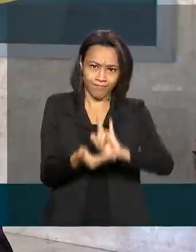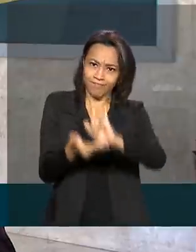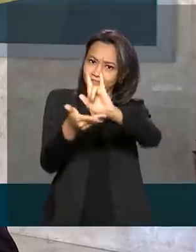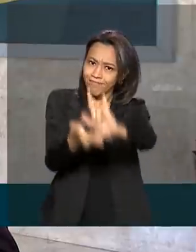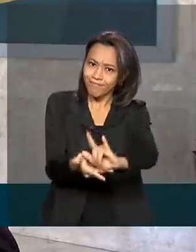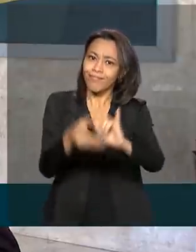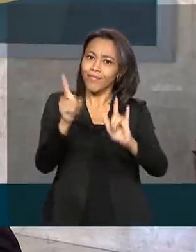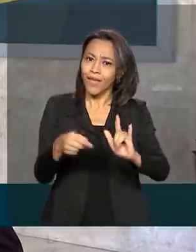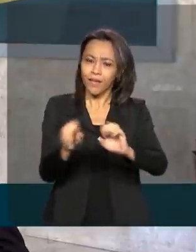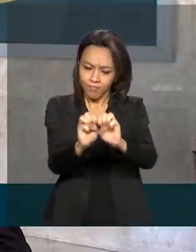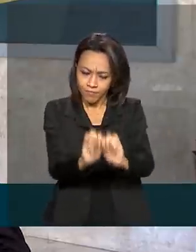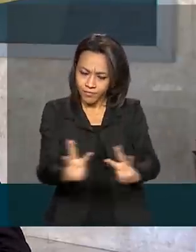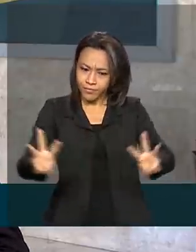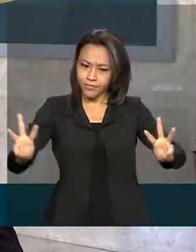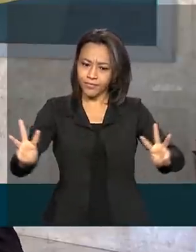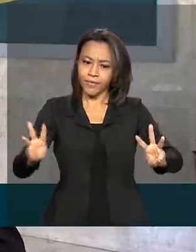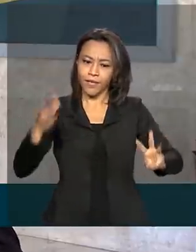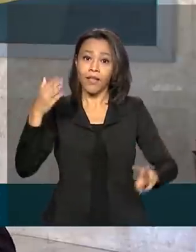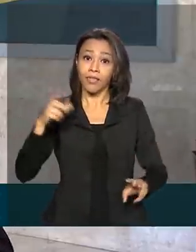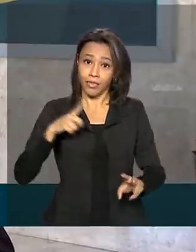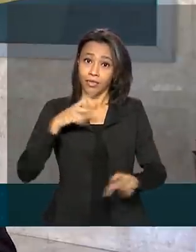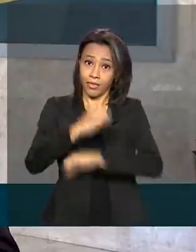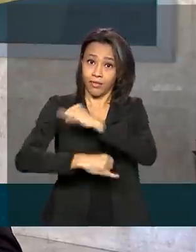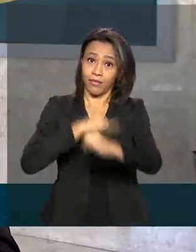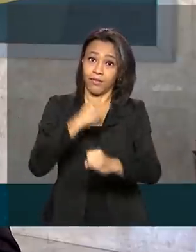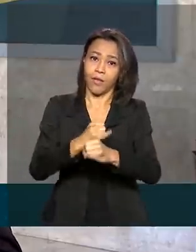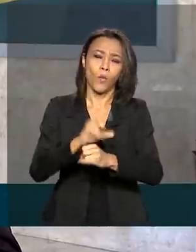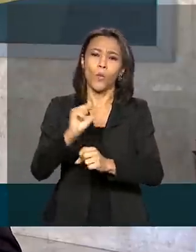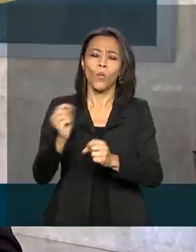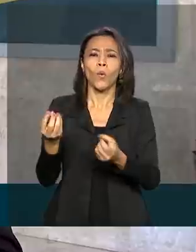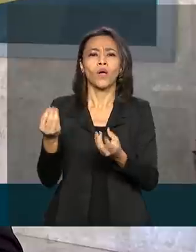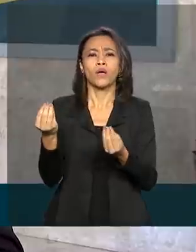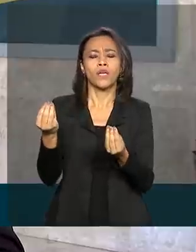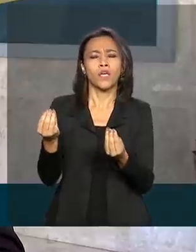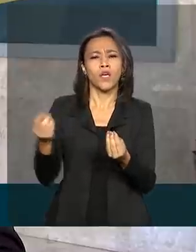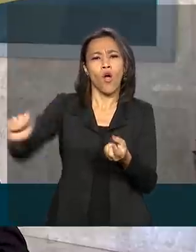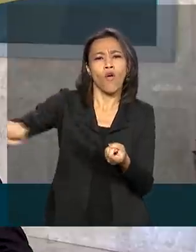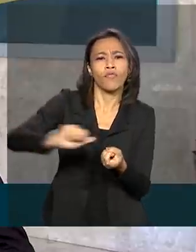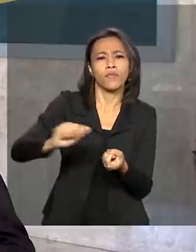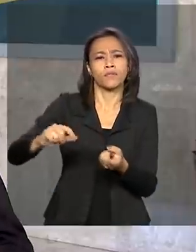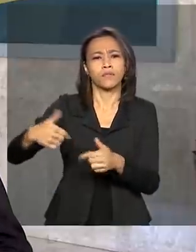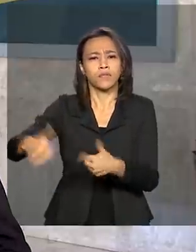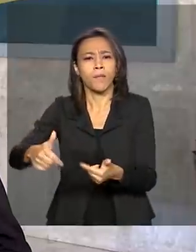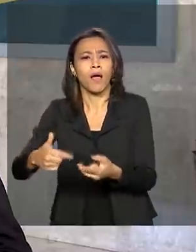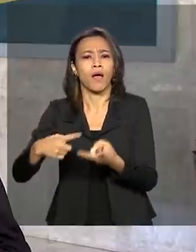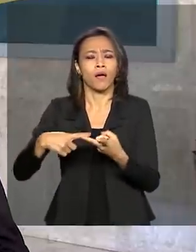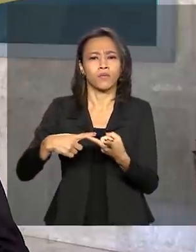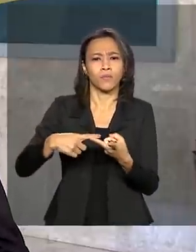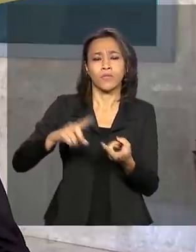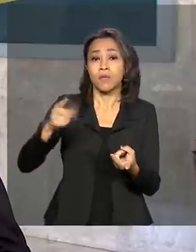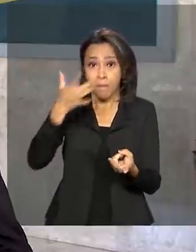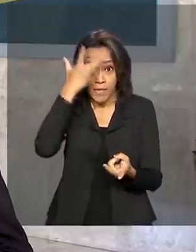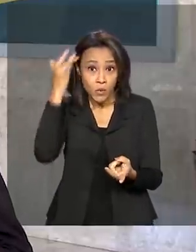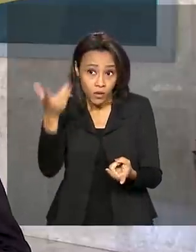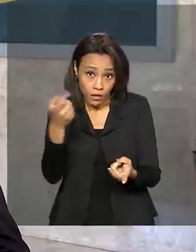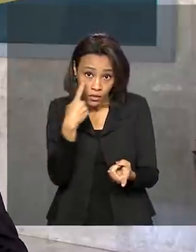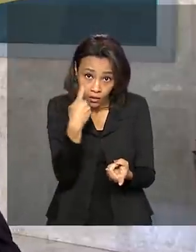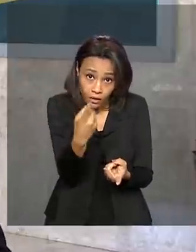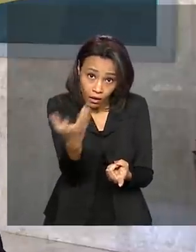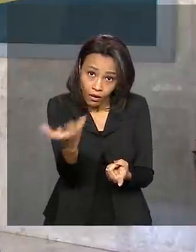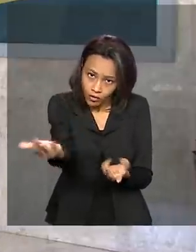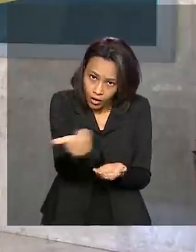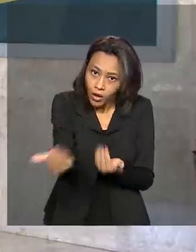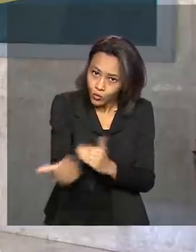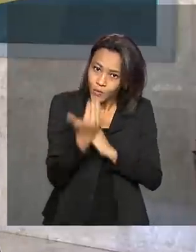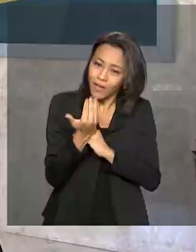Nacional do Voluntariado une pela internet organizações que ofertam trabalho e pessoas interessadas em ajudar